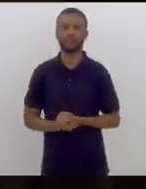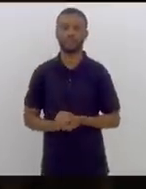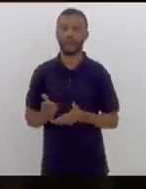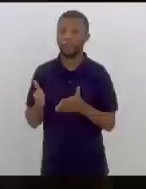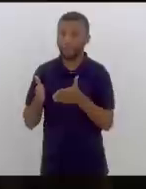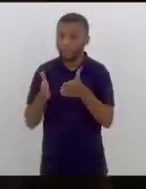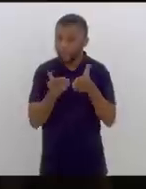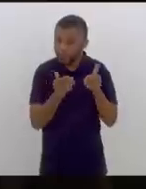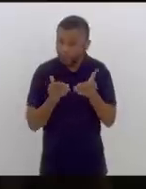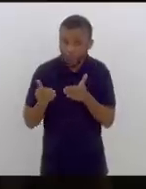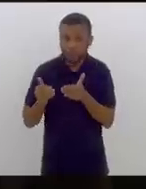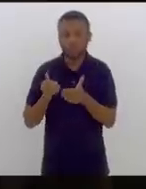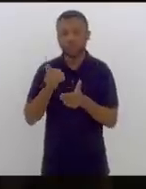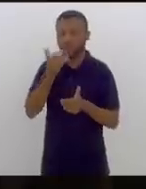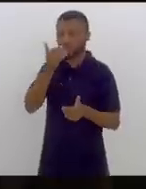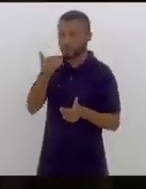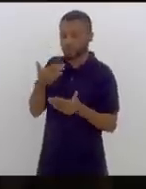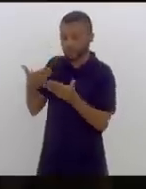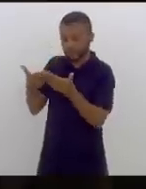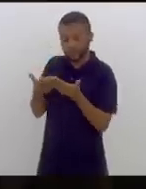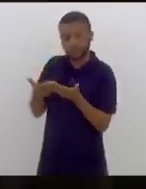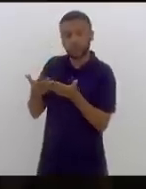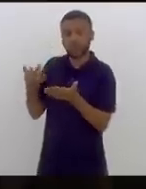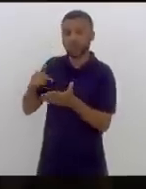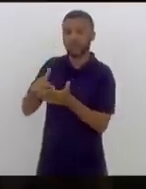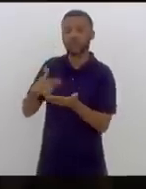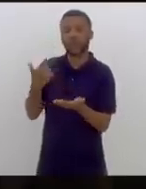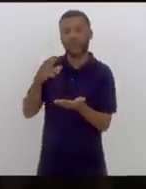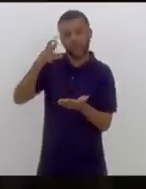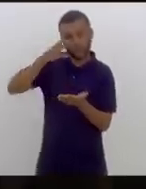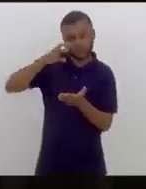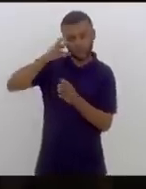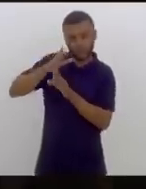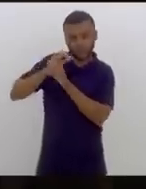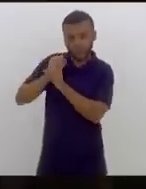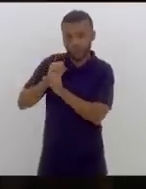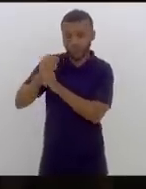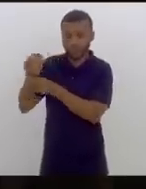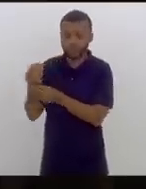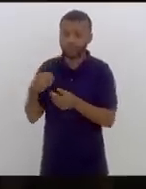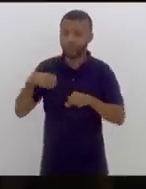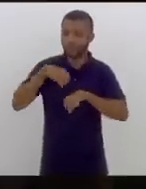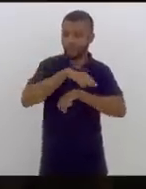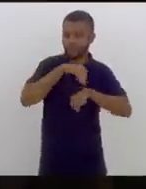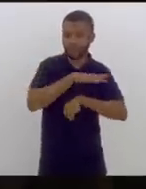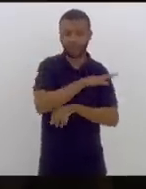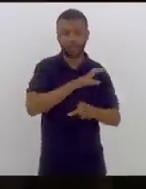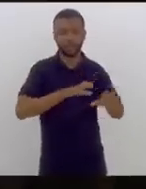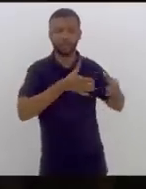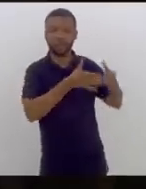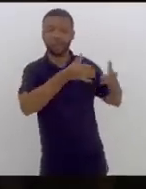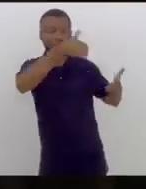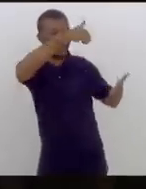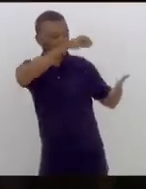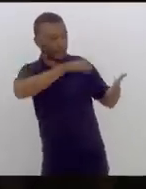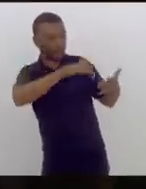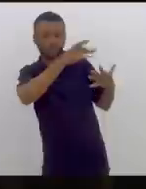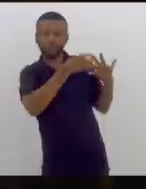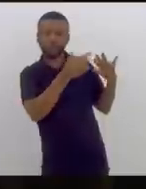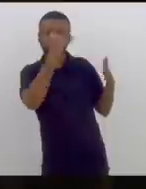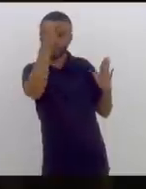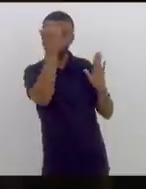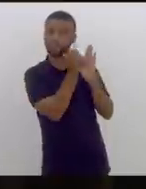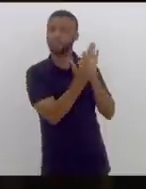requerimentos que chegam para a corregedoria e são repassados para a condição são analisados com critério e